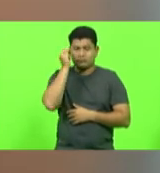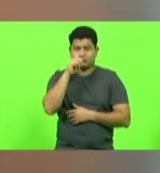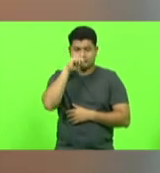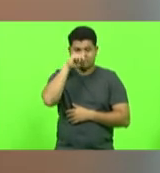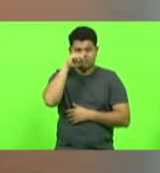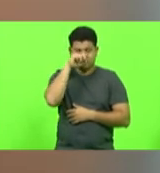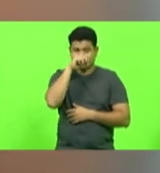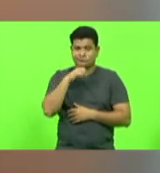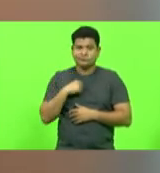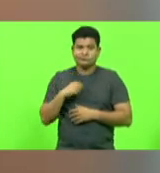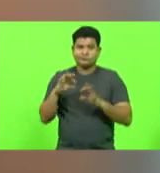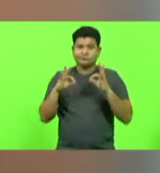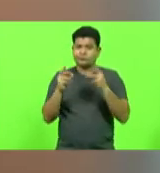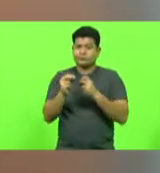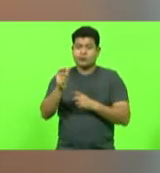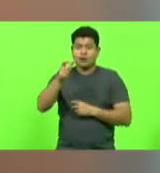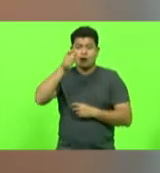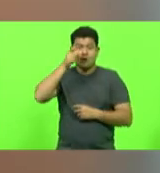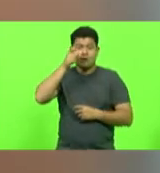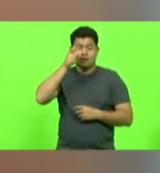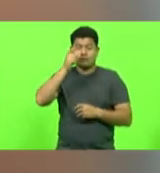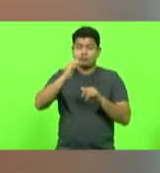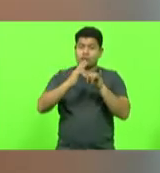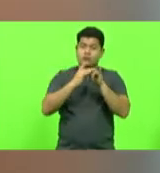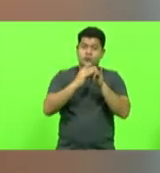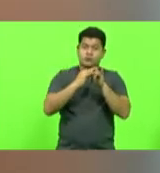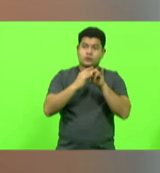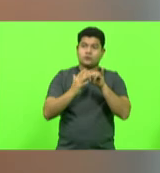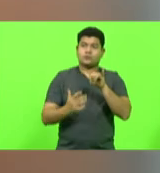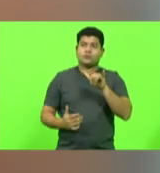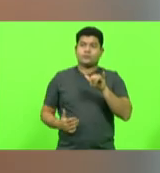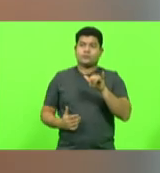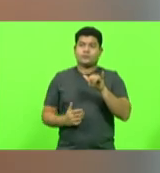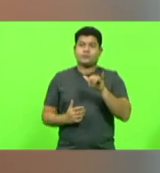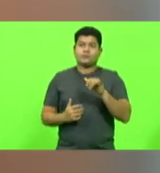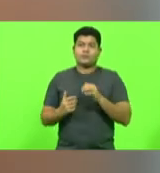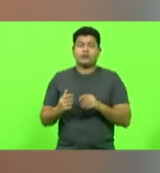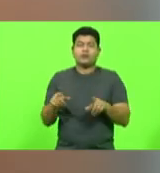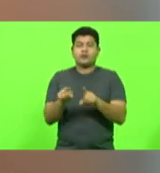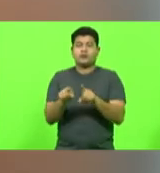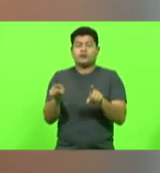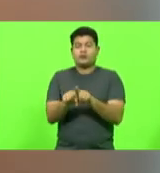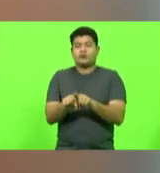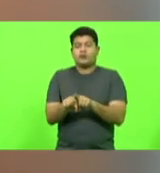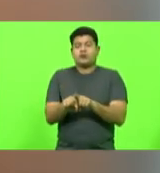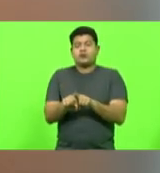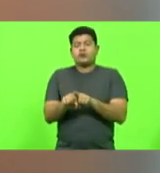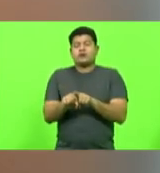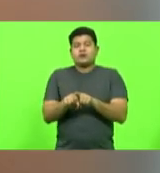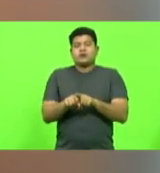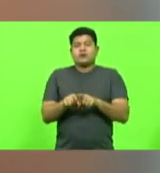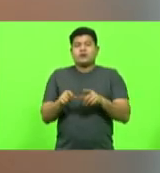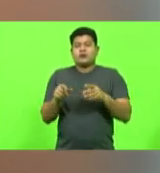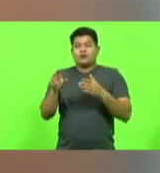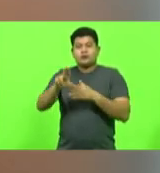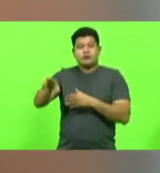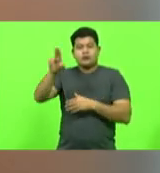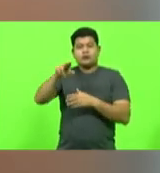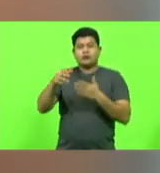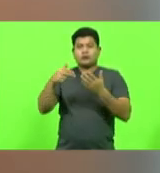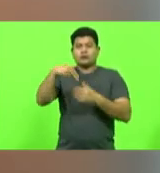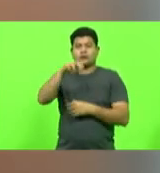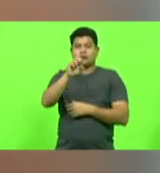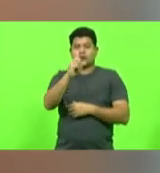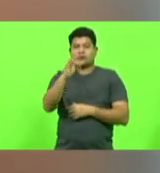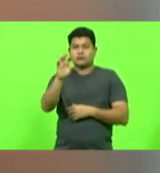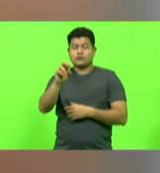os que nos acompanham também no YouTube, os usuários, no nome do Nestor, da Solange, os conselheiros,